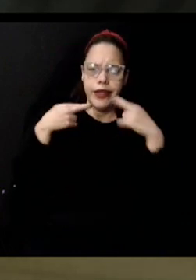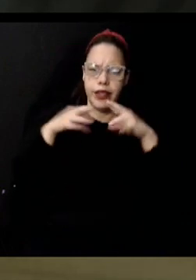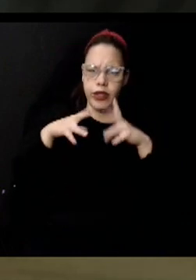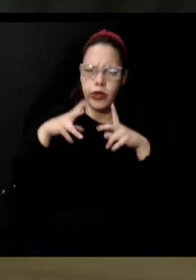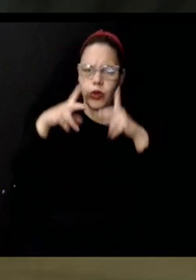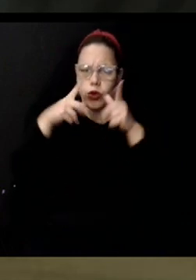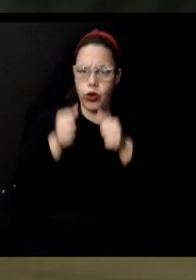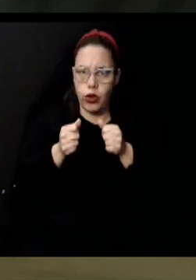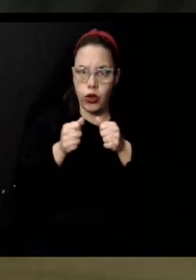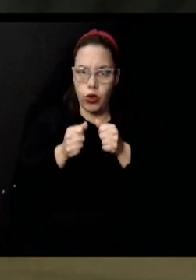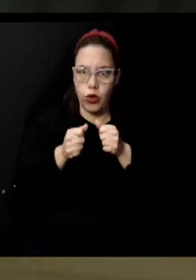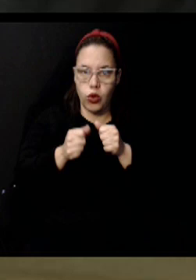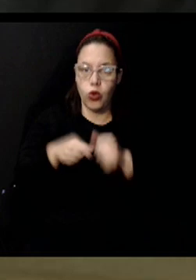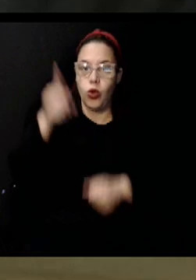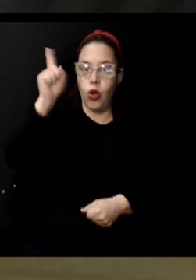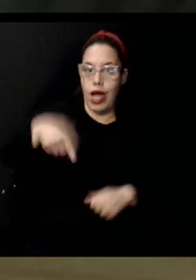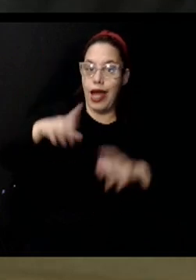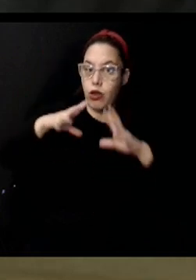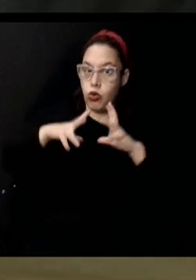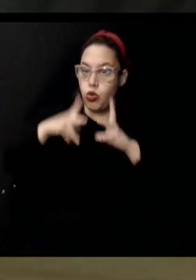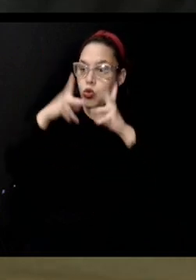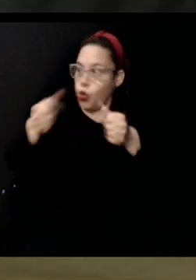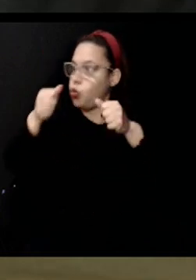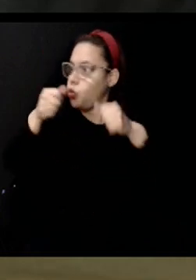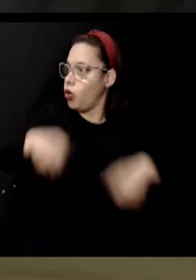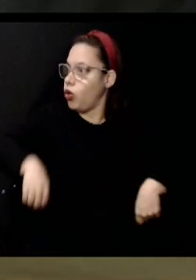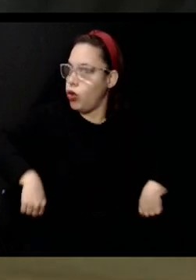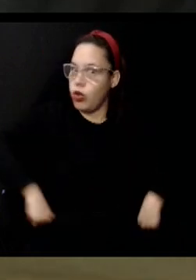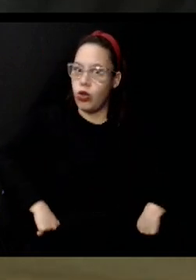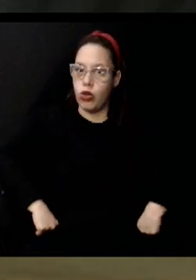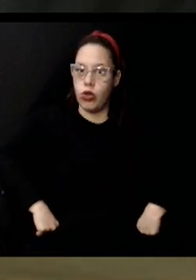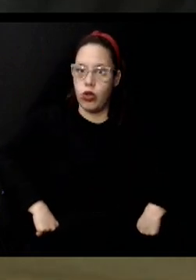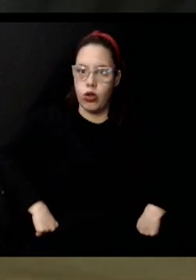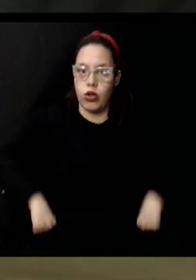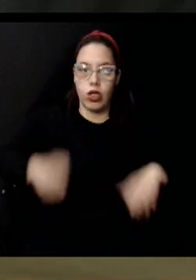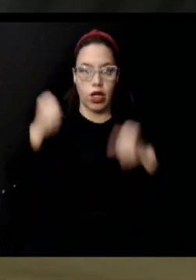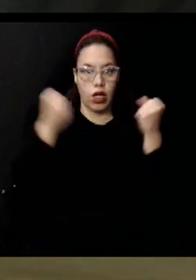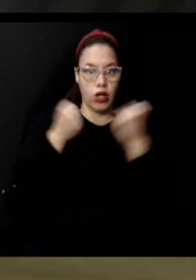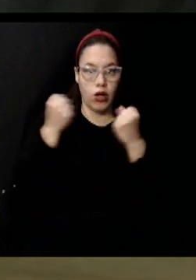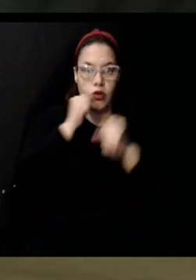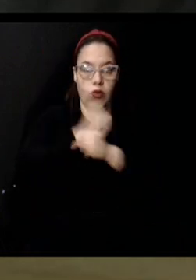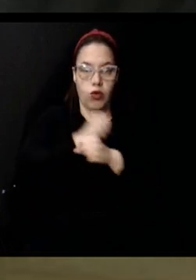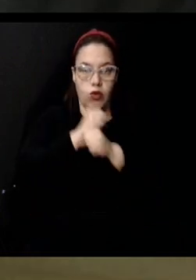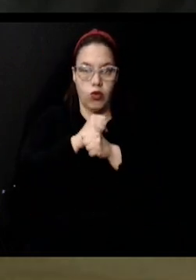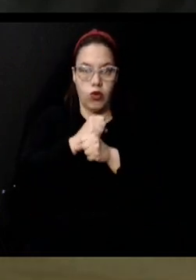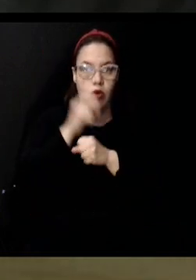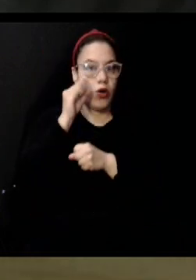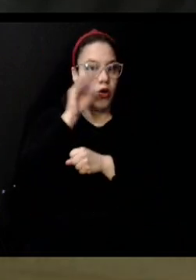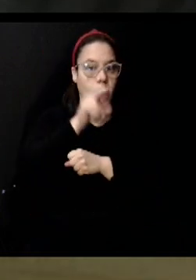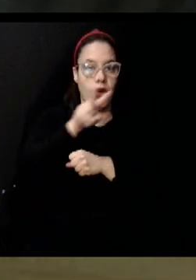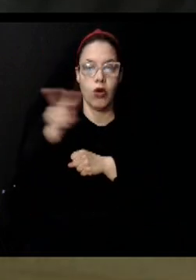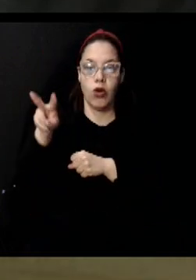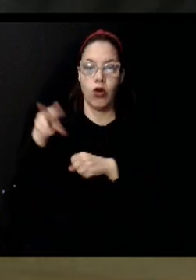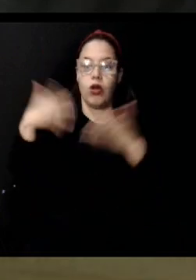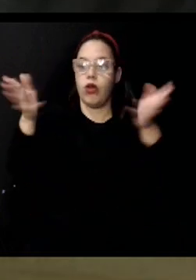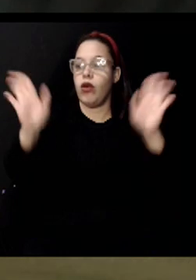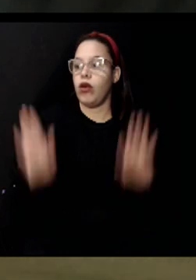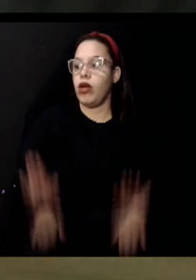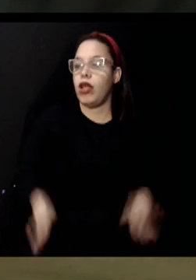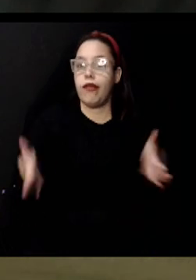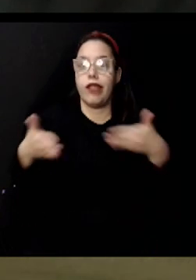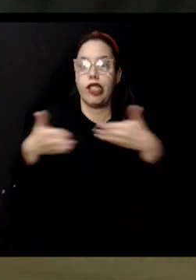é tudo, Tudo. literalmente tudo. Você tá com o carro, parou no sinal, a pessoa olha para o sinal e fala: "Poxa, esse sinal tá fechado".